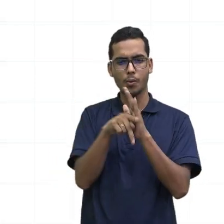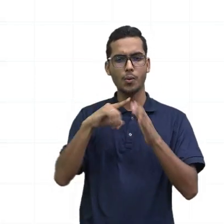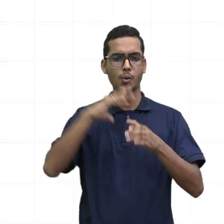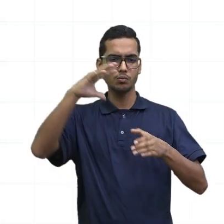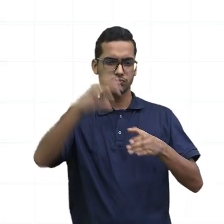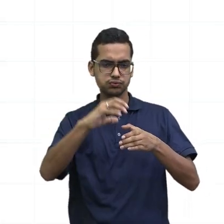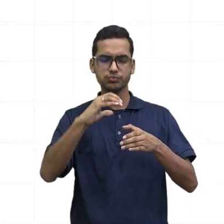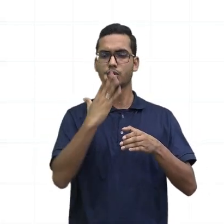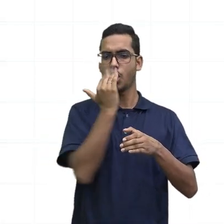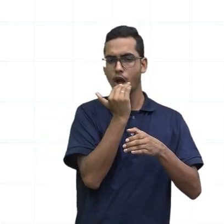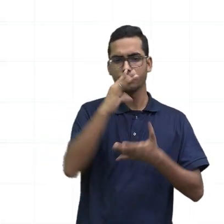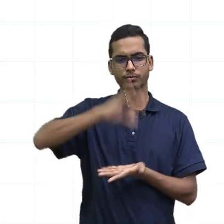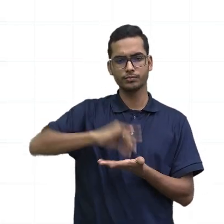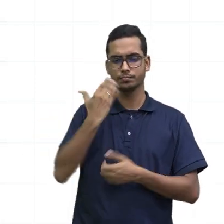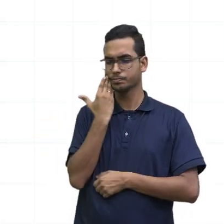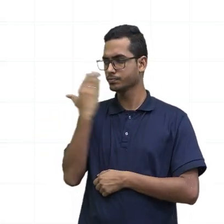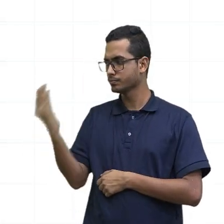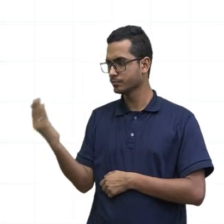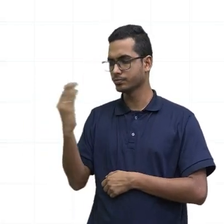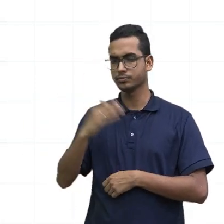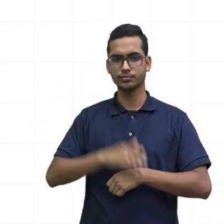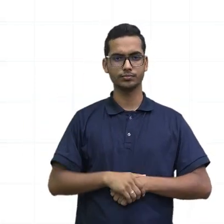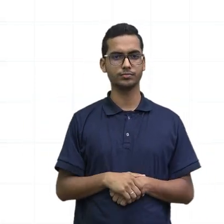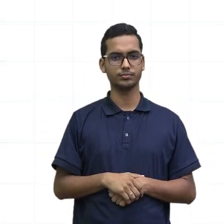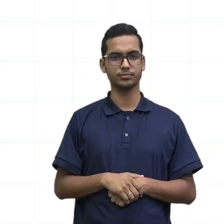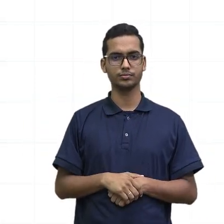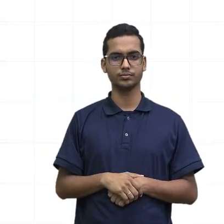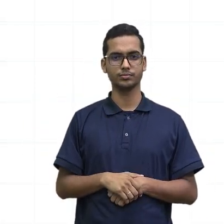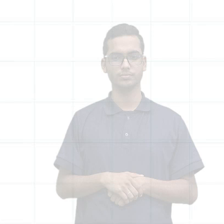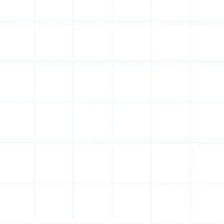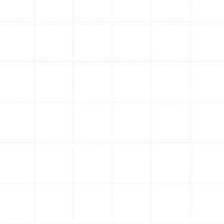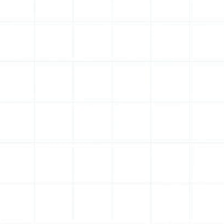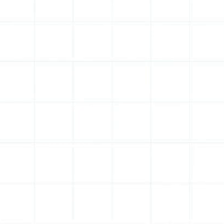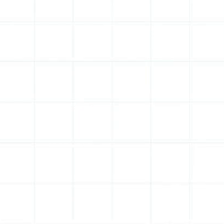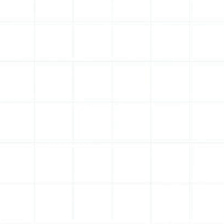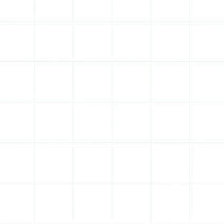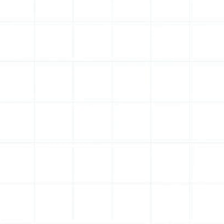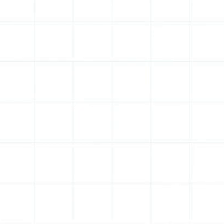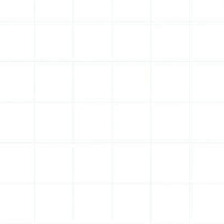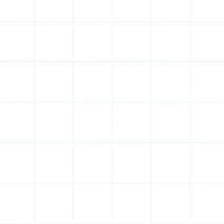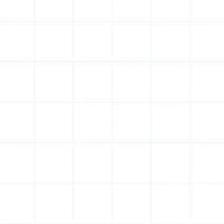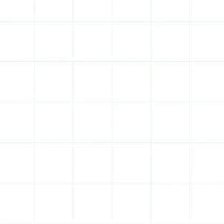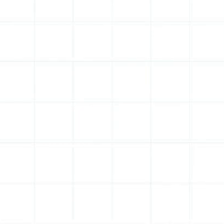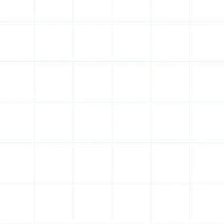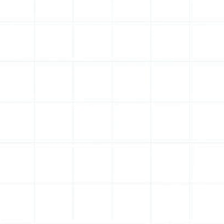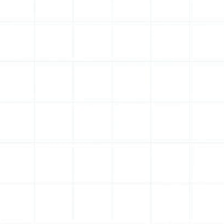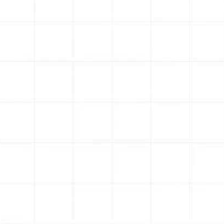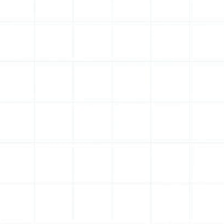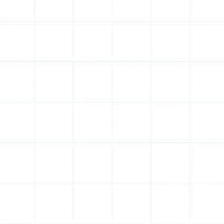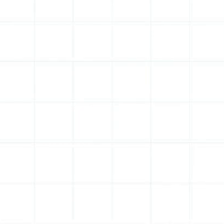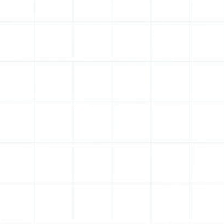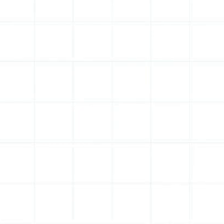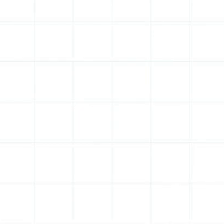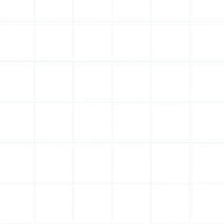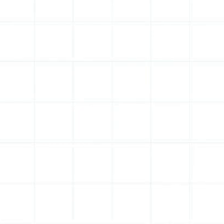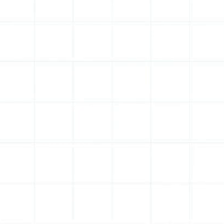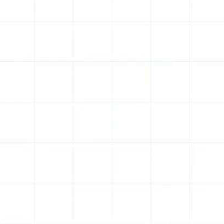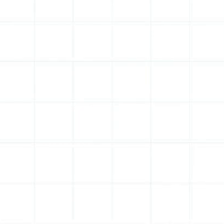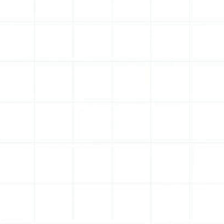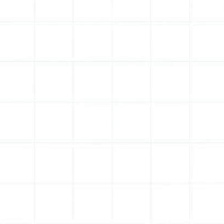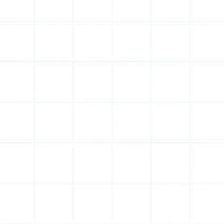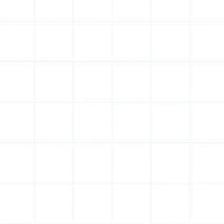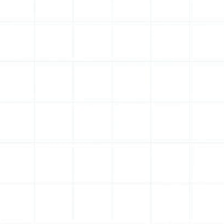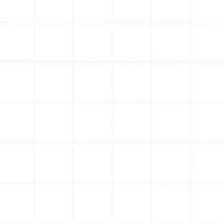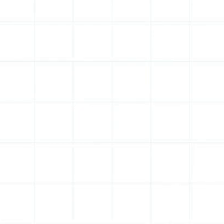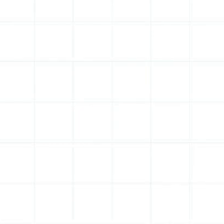do aquecimento ômico é pasteurizar ou esterilizar alimentos líquidos e particulados,